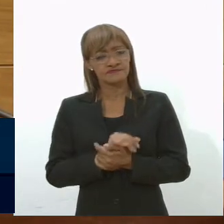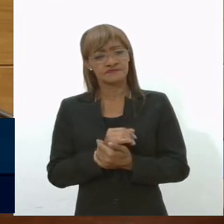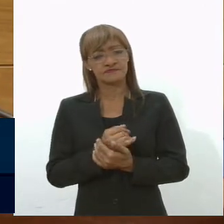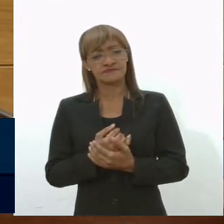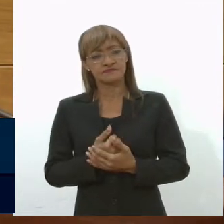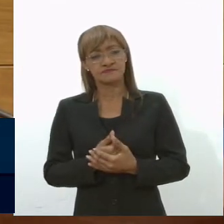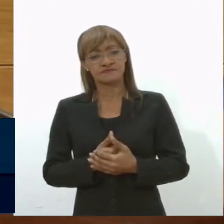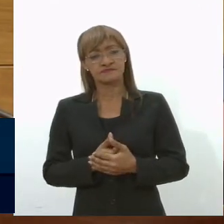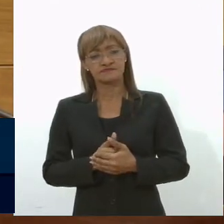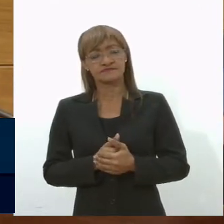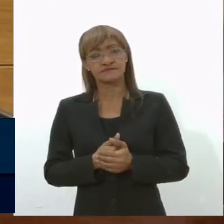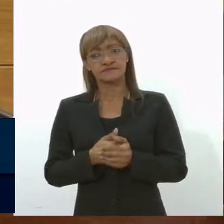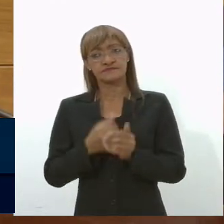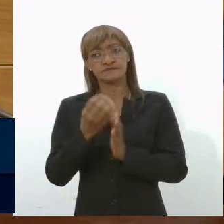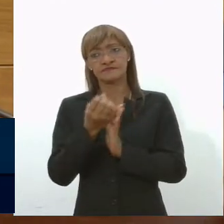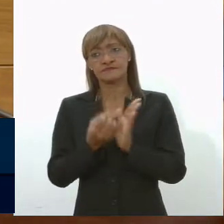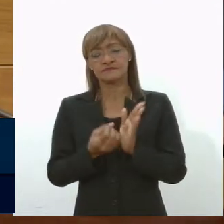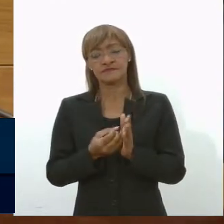Ofício